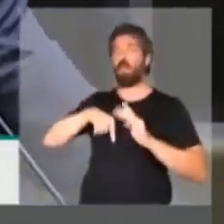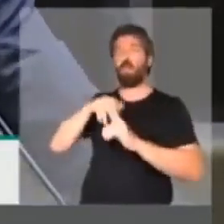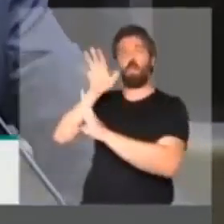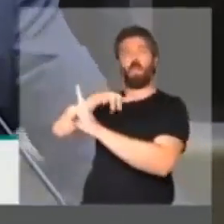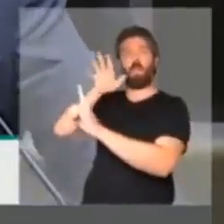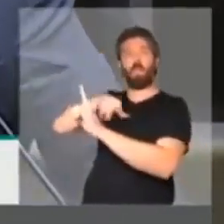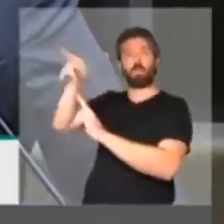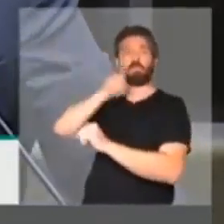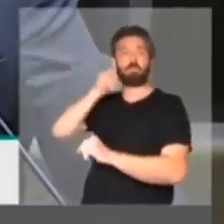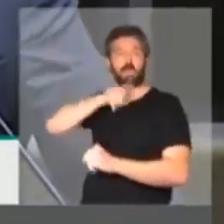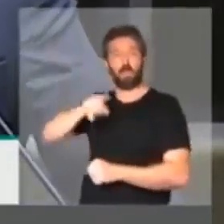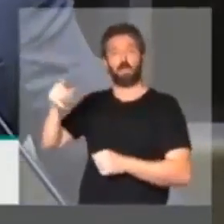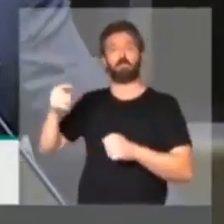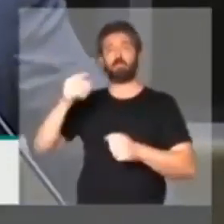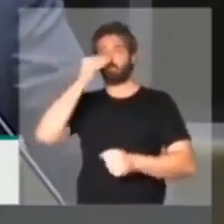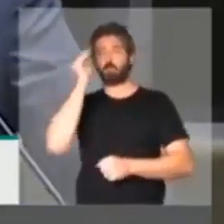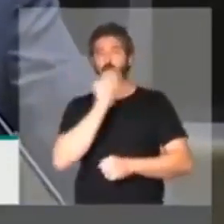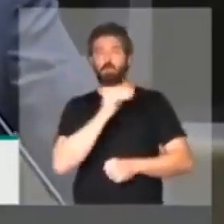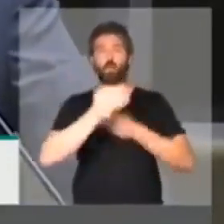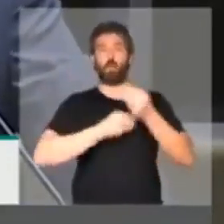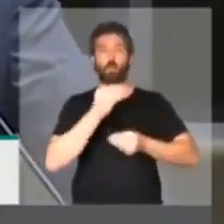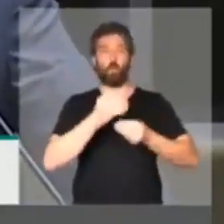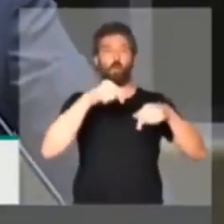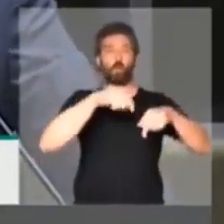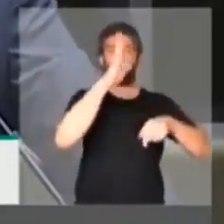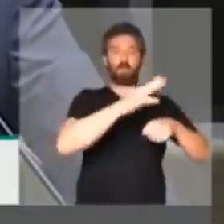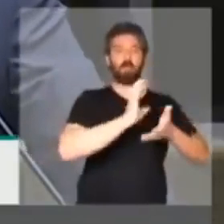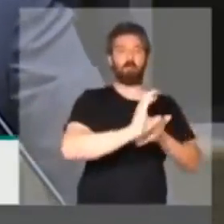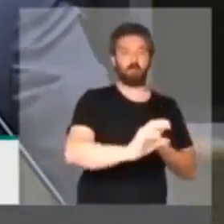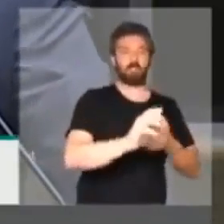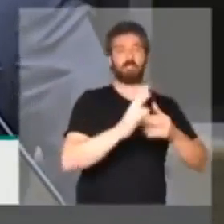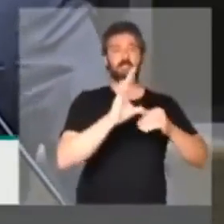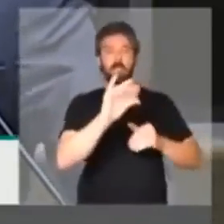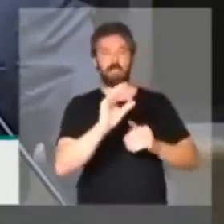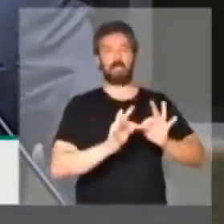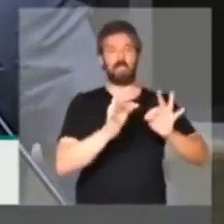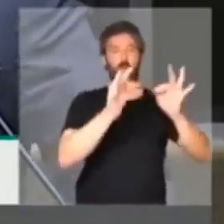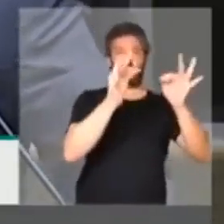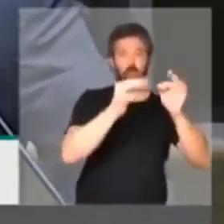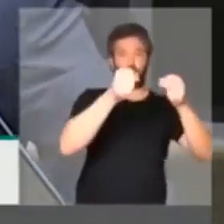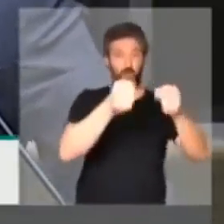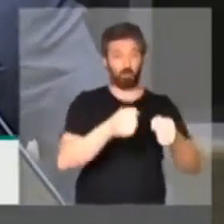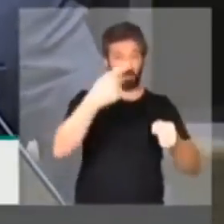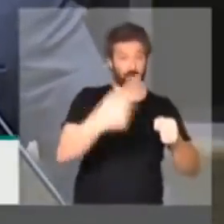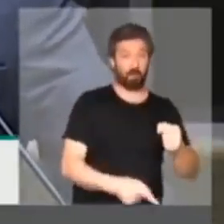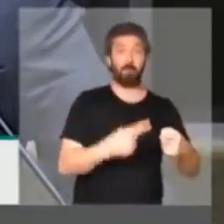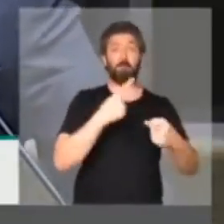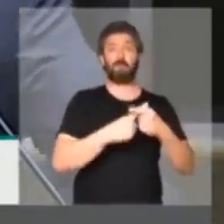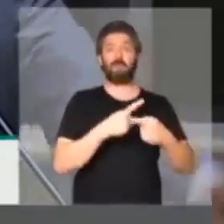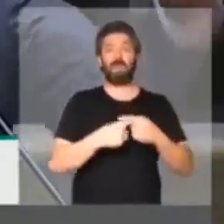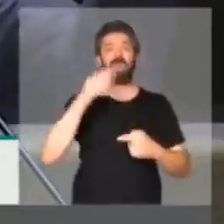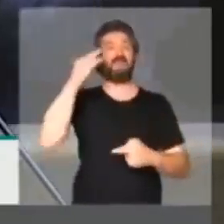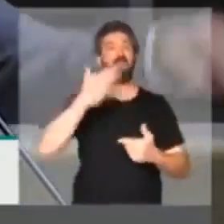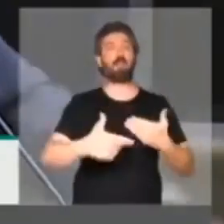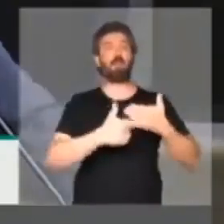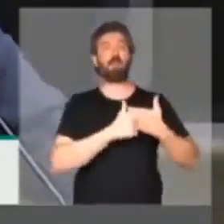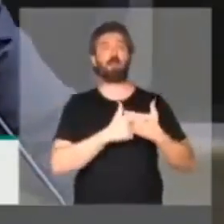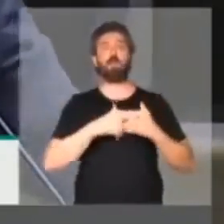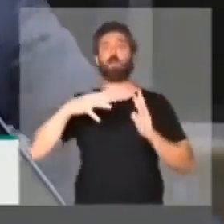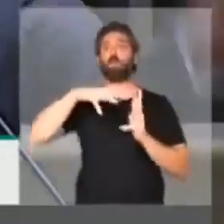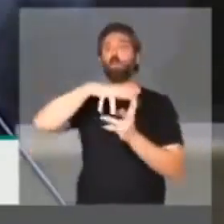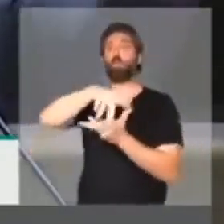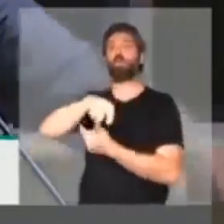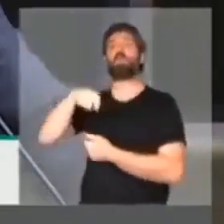isso despreza o investimento em ciência, em tecnologia e soberania, porque entende que este papel deve no mundo